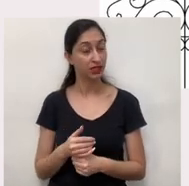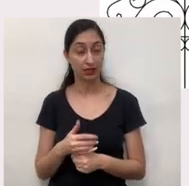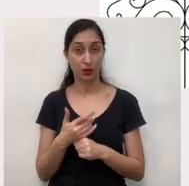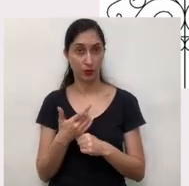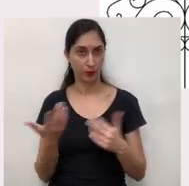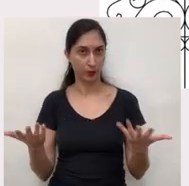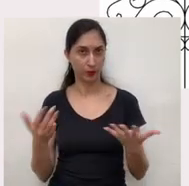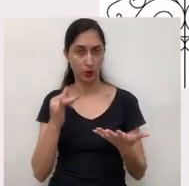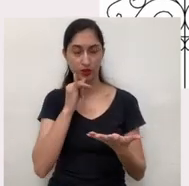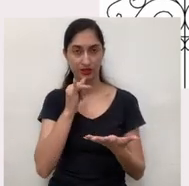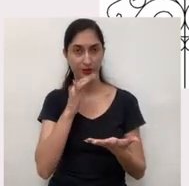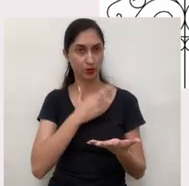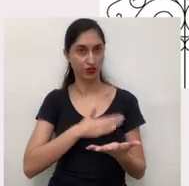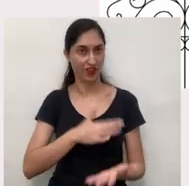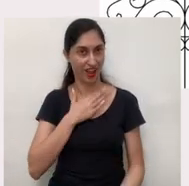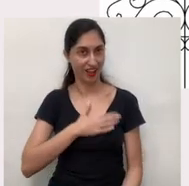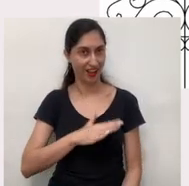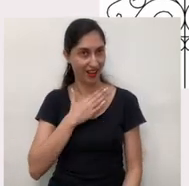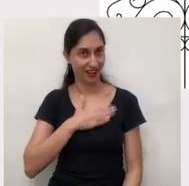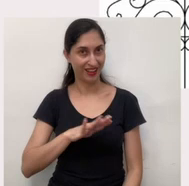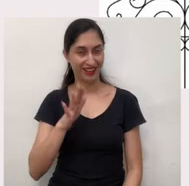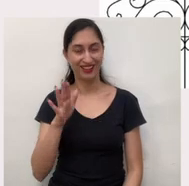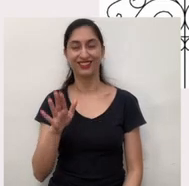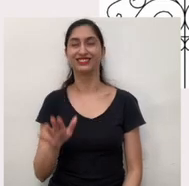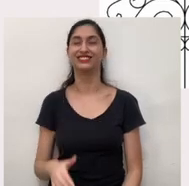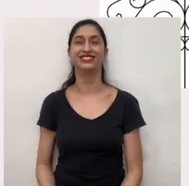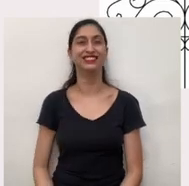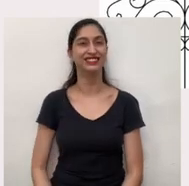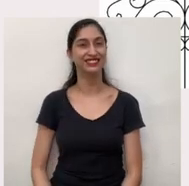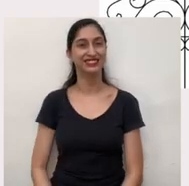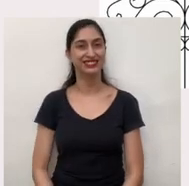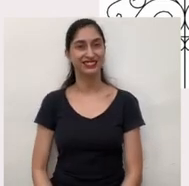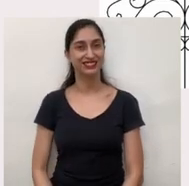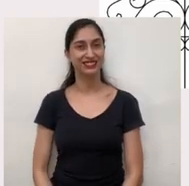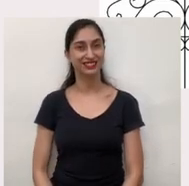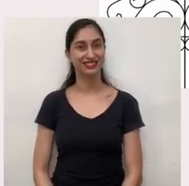Então, vamos lá, vamos devagar para chegar nessa imagem, né?